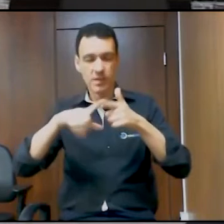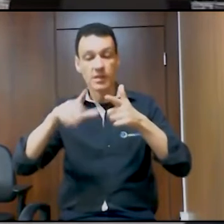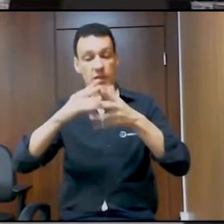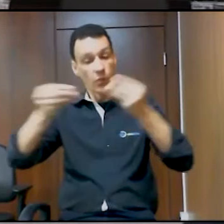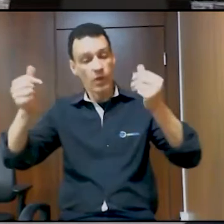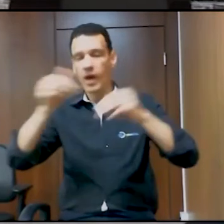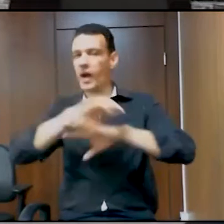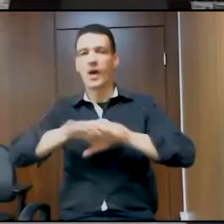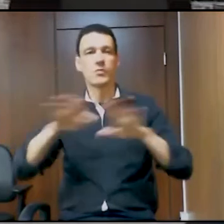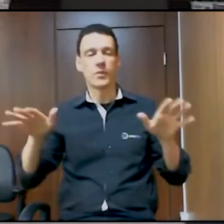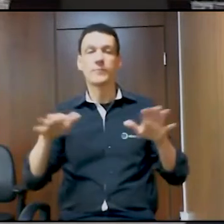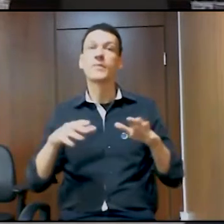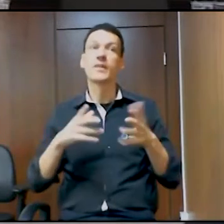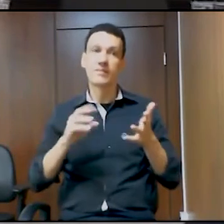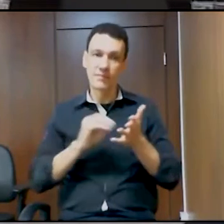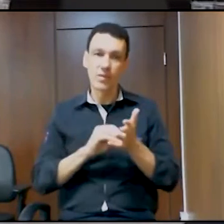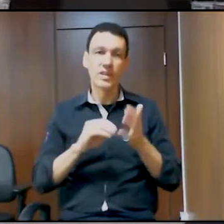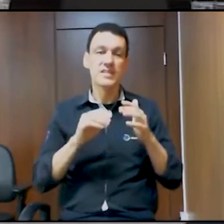social.